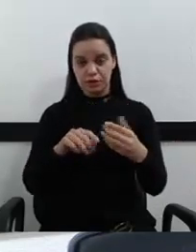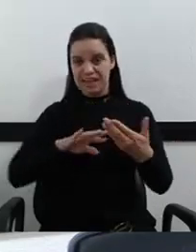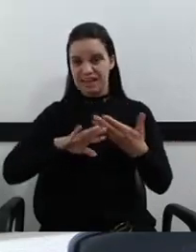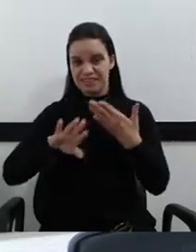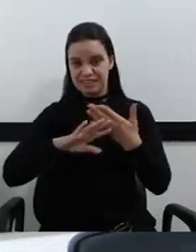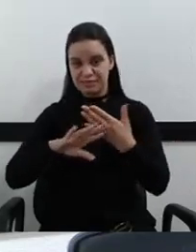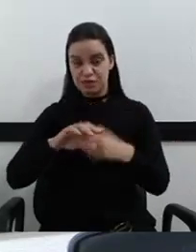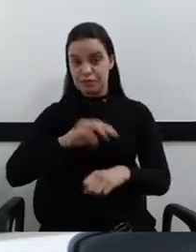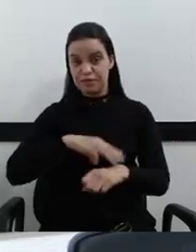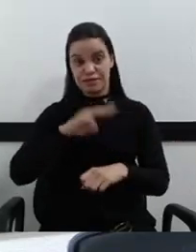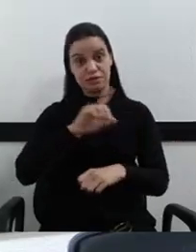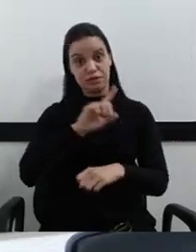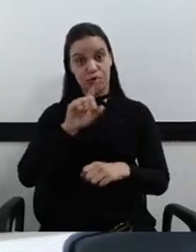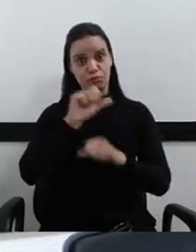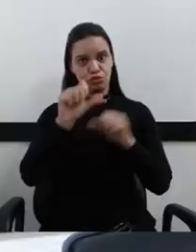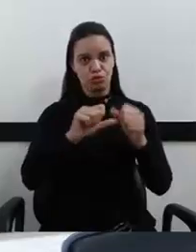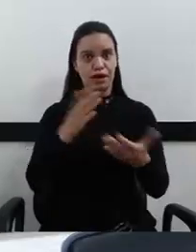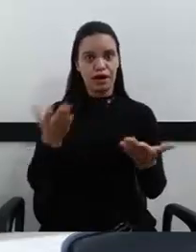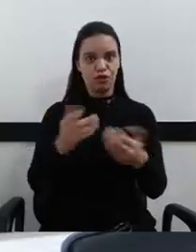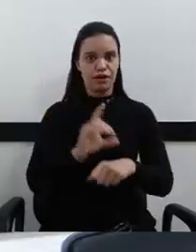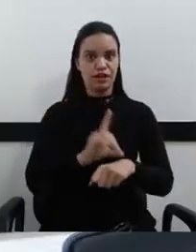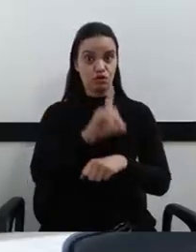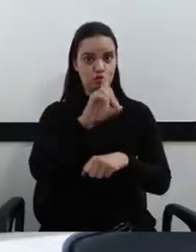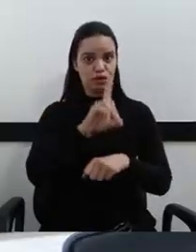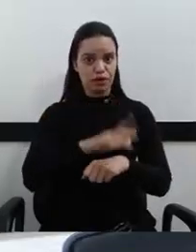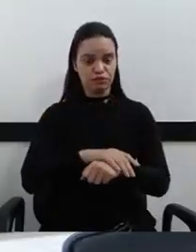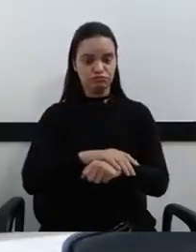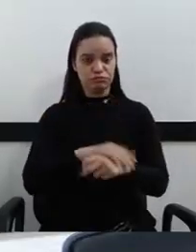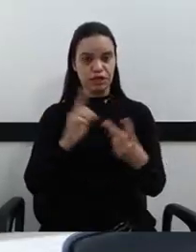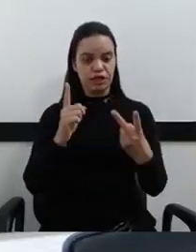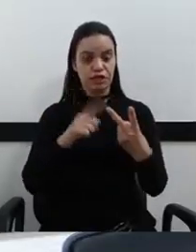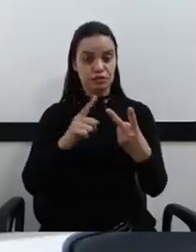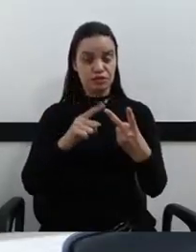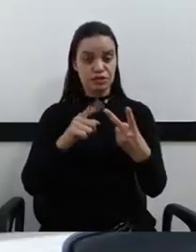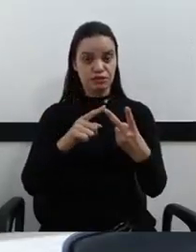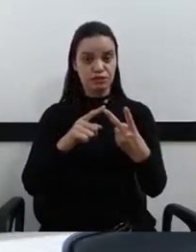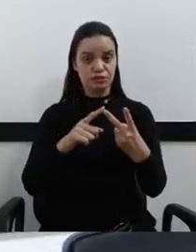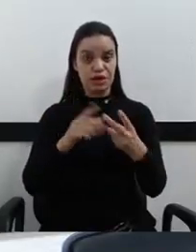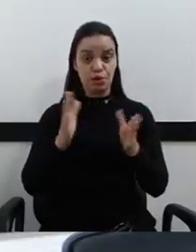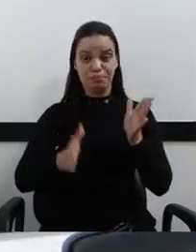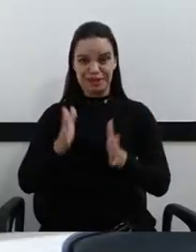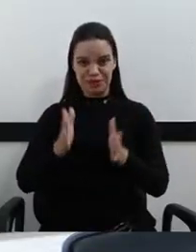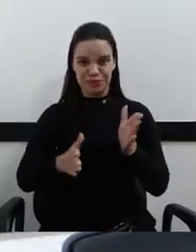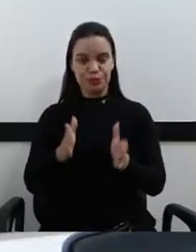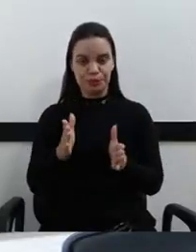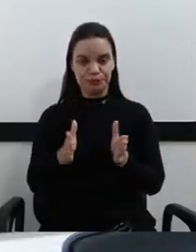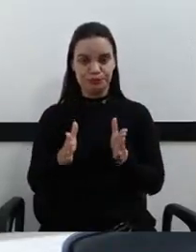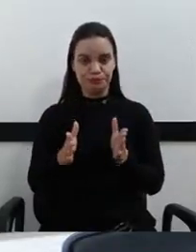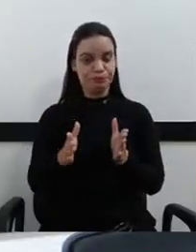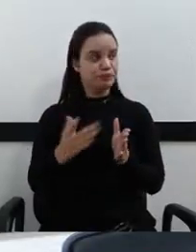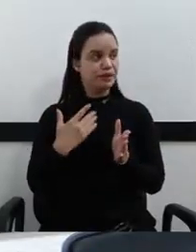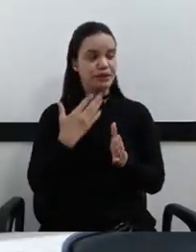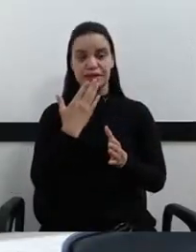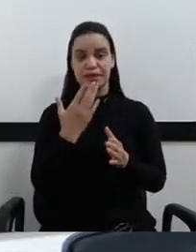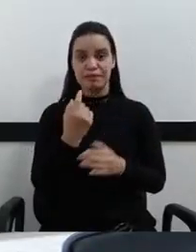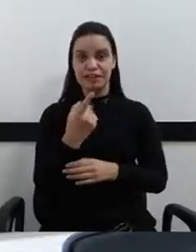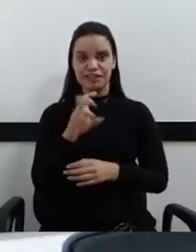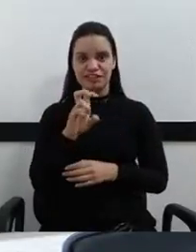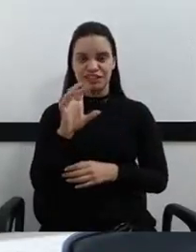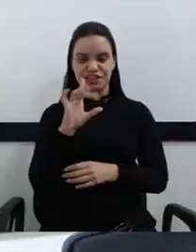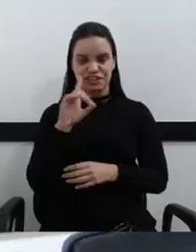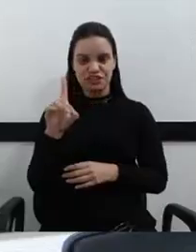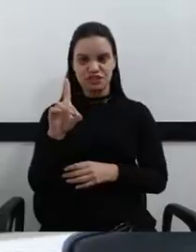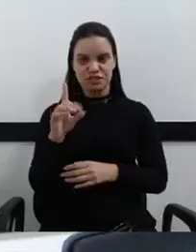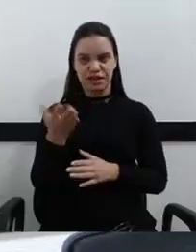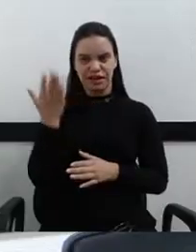para a tese de mestrado, e sim para a tese de doutorado. E o segundo ponto é o período, que aí ela pede, então, 15 dias, ela